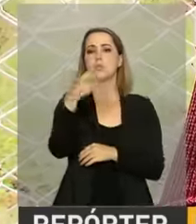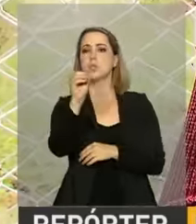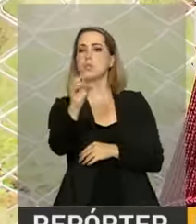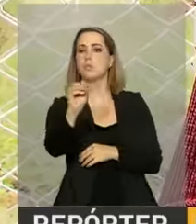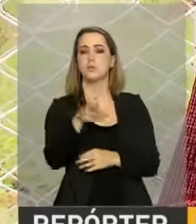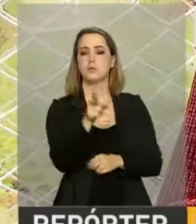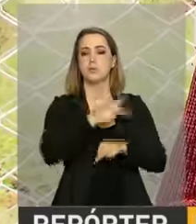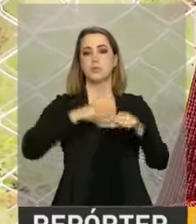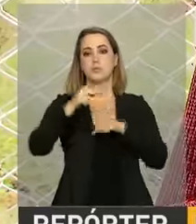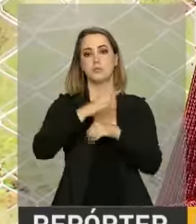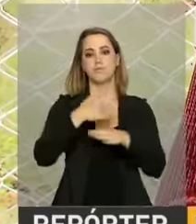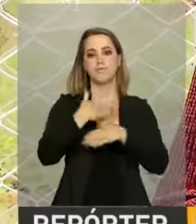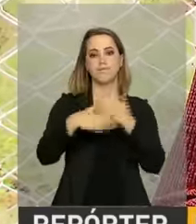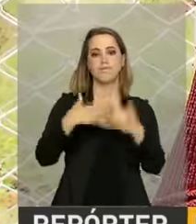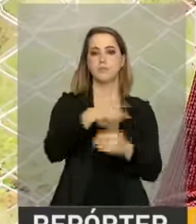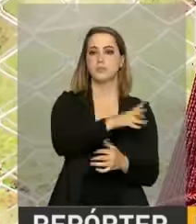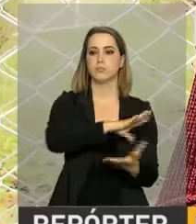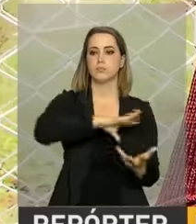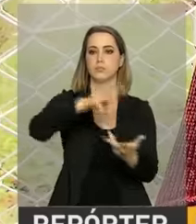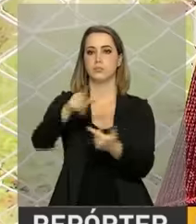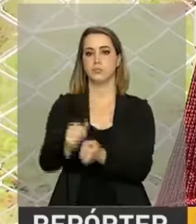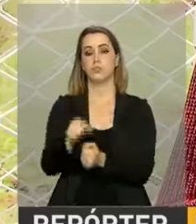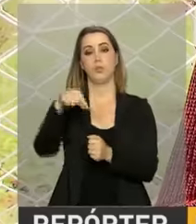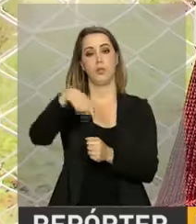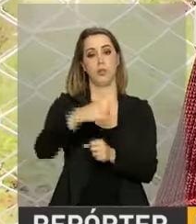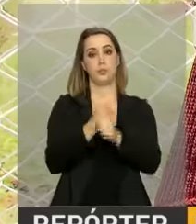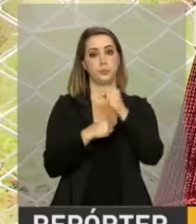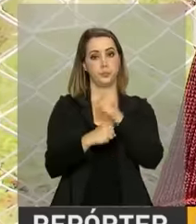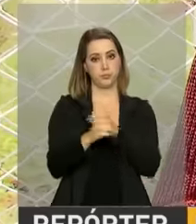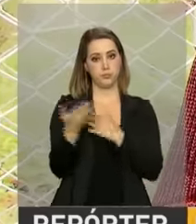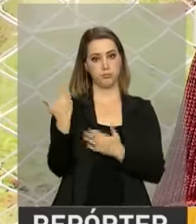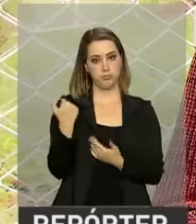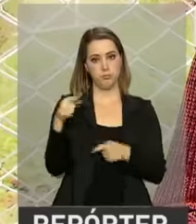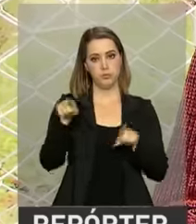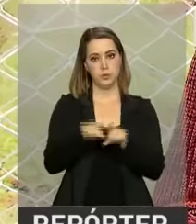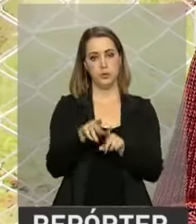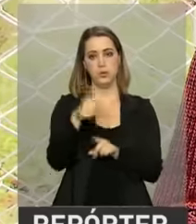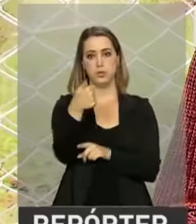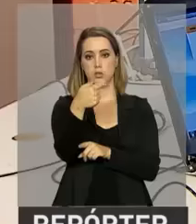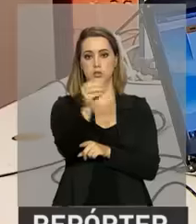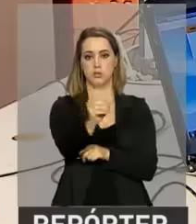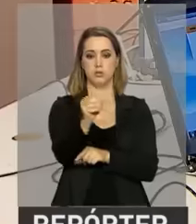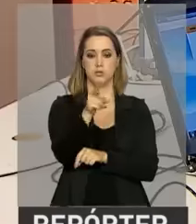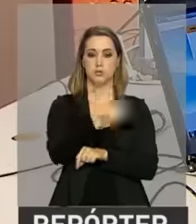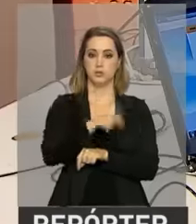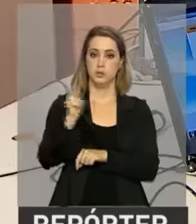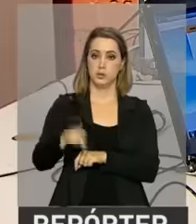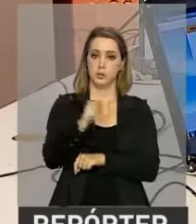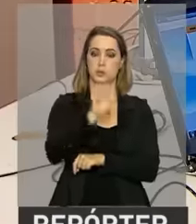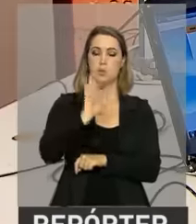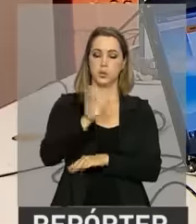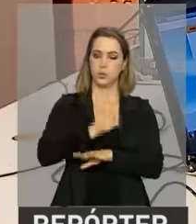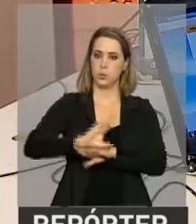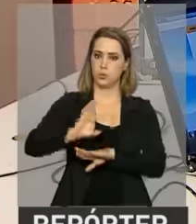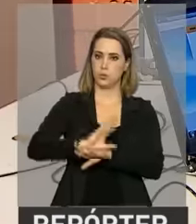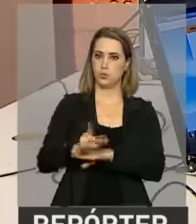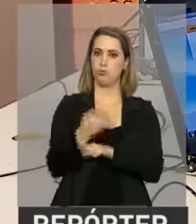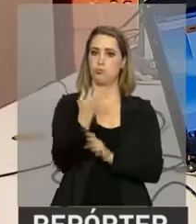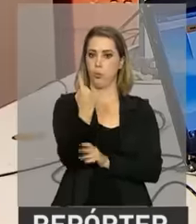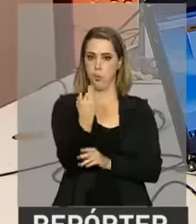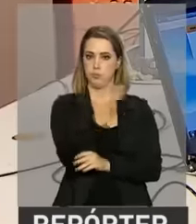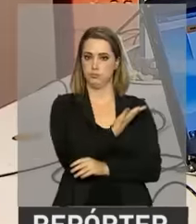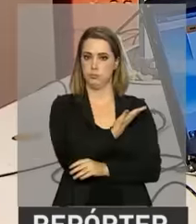Brasil em 2015 e até agora já capacitou cerca de 70 professores e um desses professores é